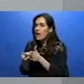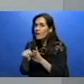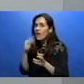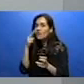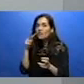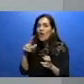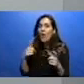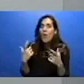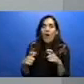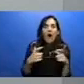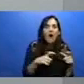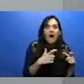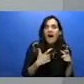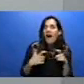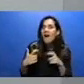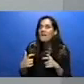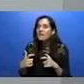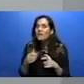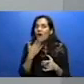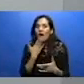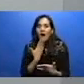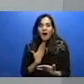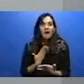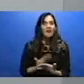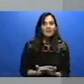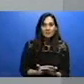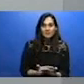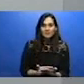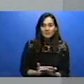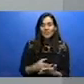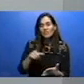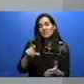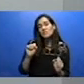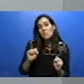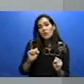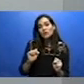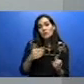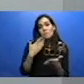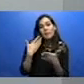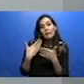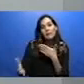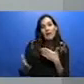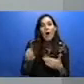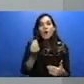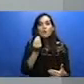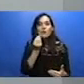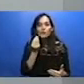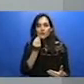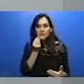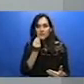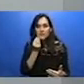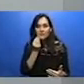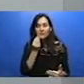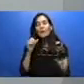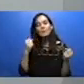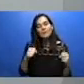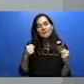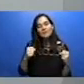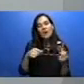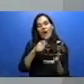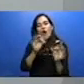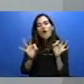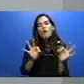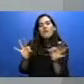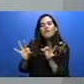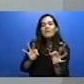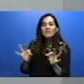lugares que às vezes você vai deixar essa oportunidade de ir se você não planejar isso bem. Então, organizar tanto quando você vai, se